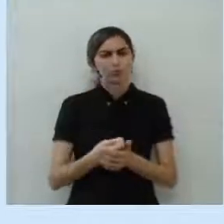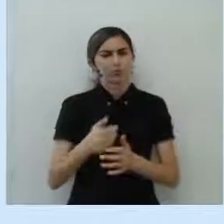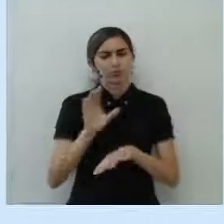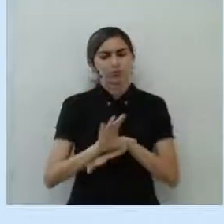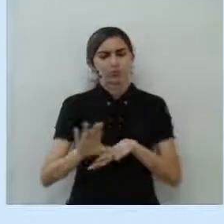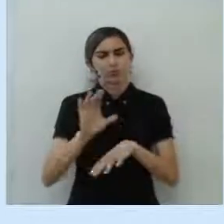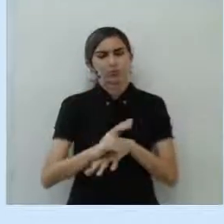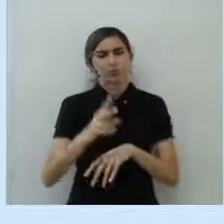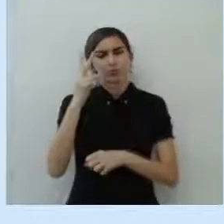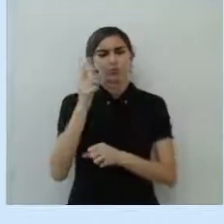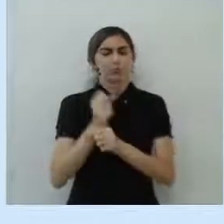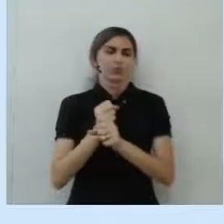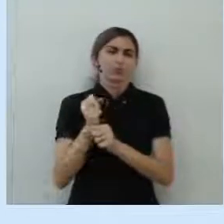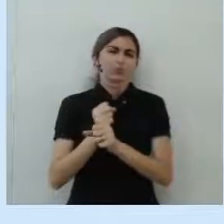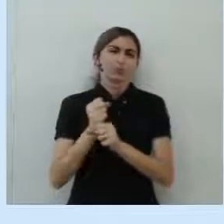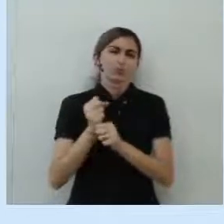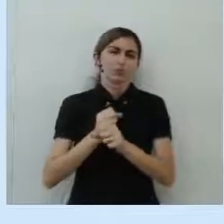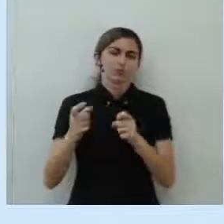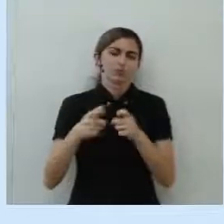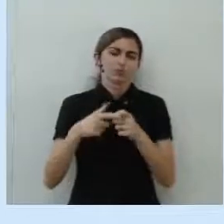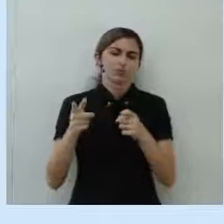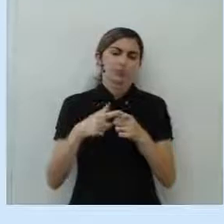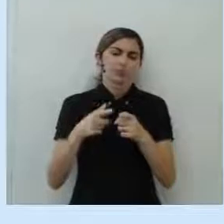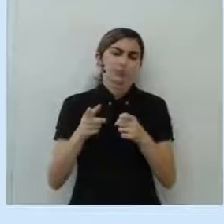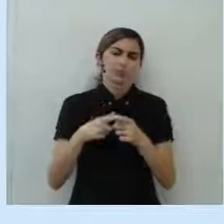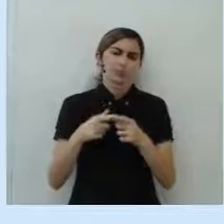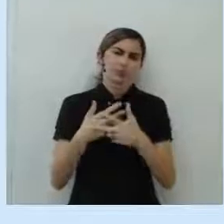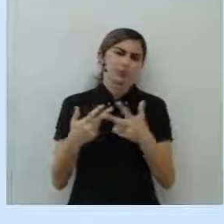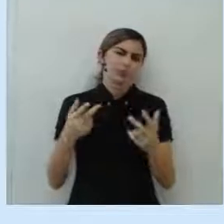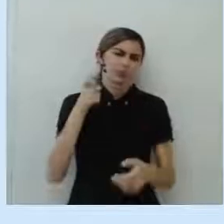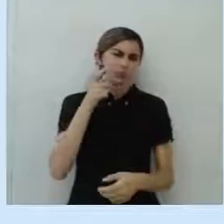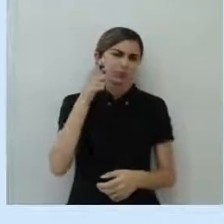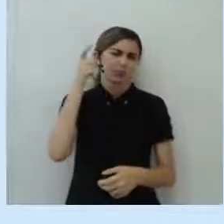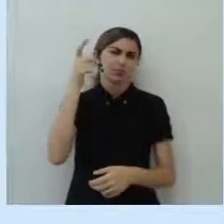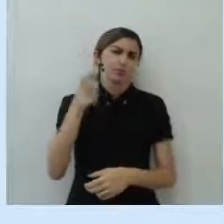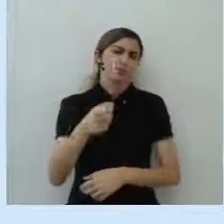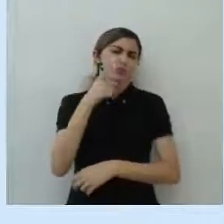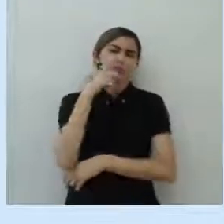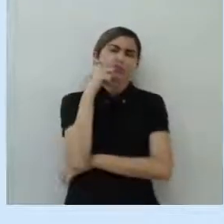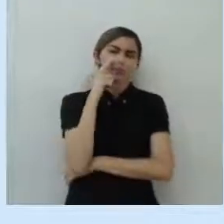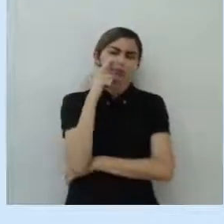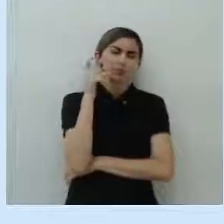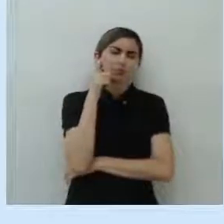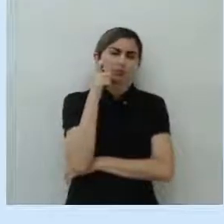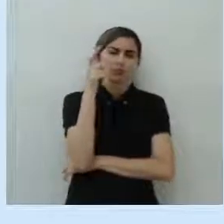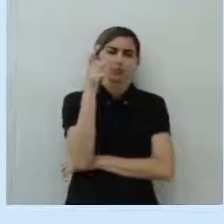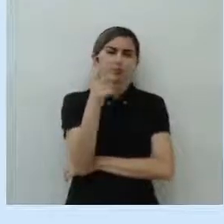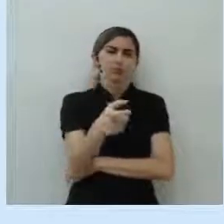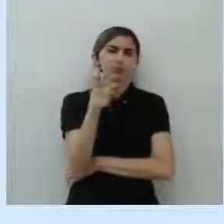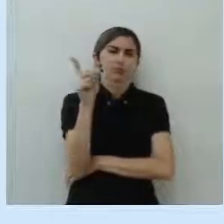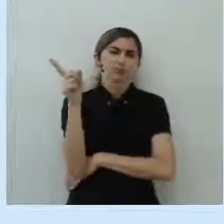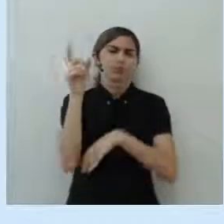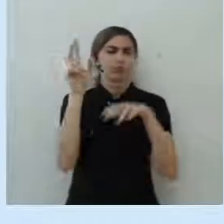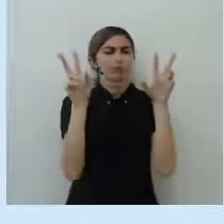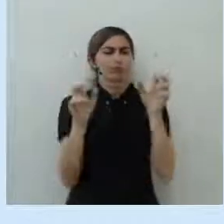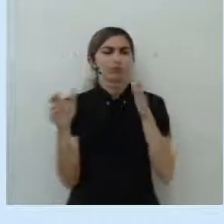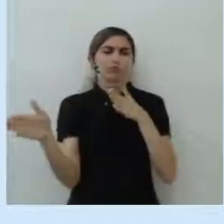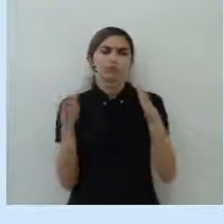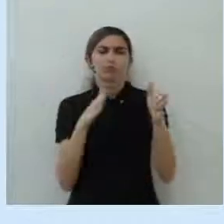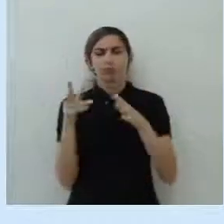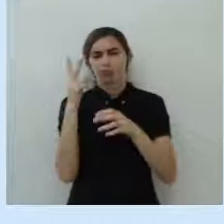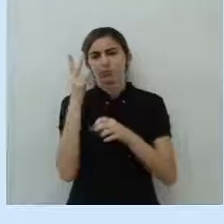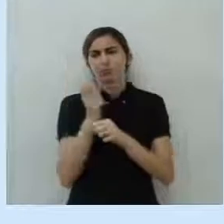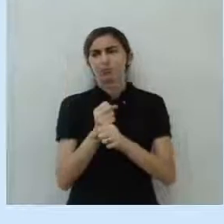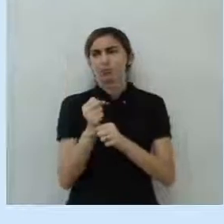cursou 2 anos de medicina. Uma coisa interessante, um adendo aqui interessante sobre esse tempo, esses 2